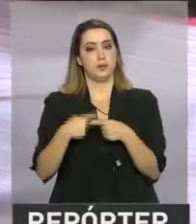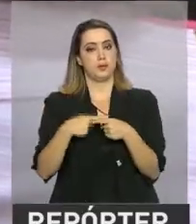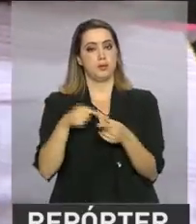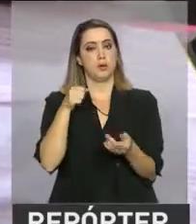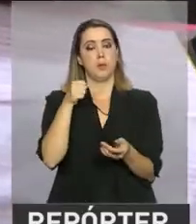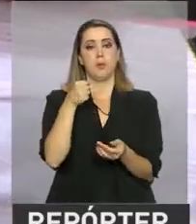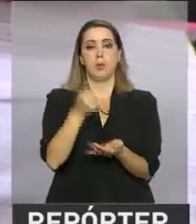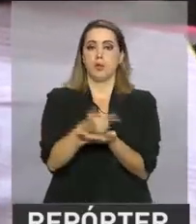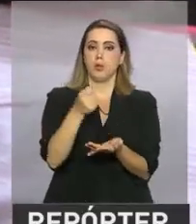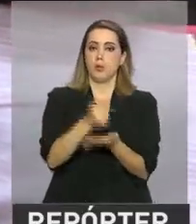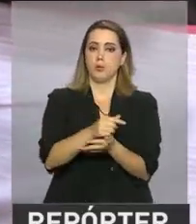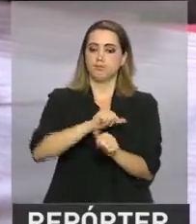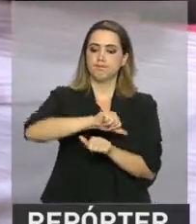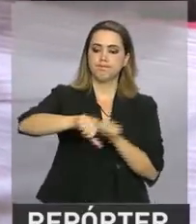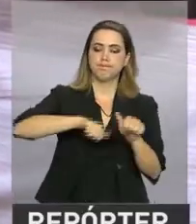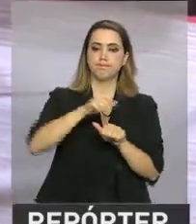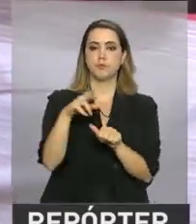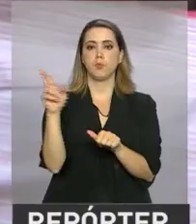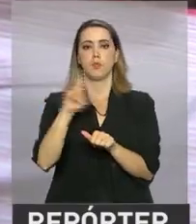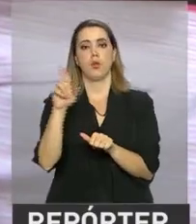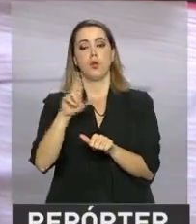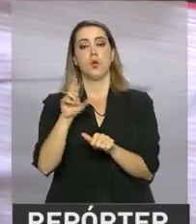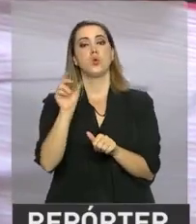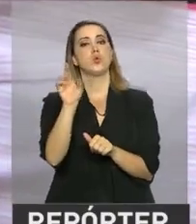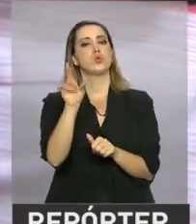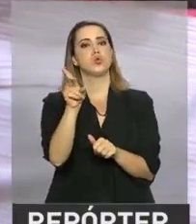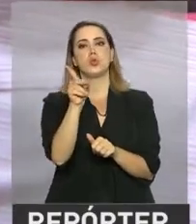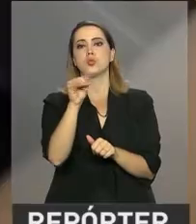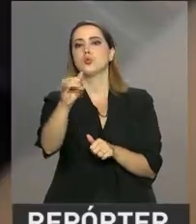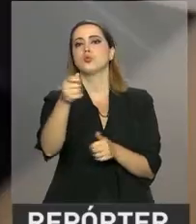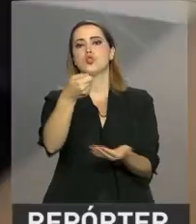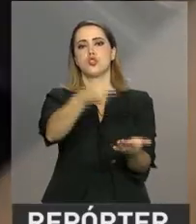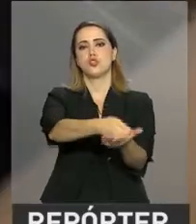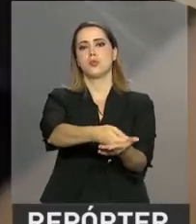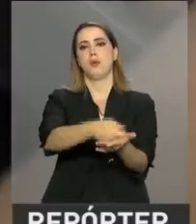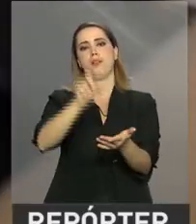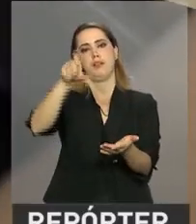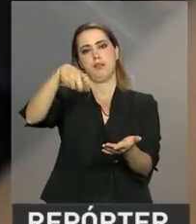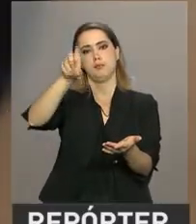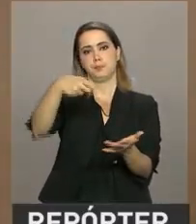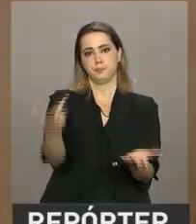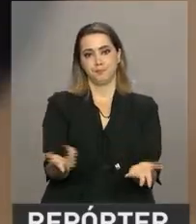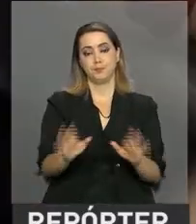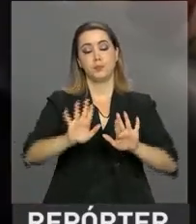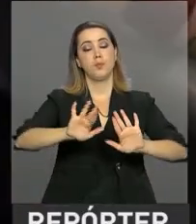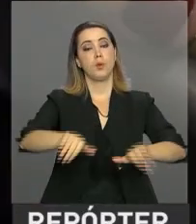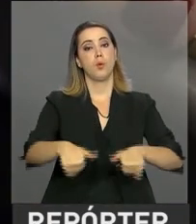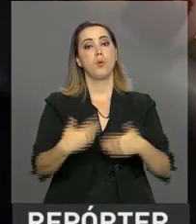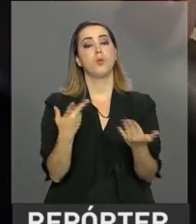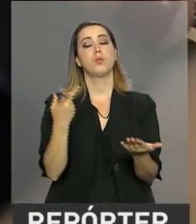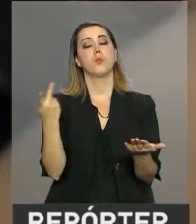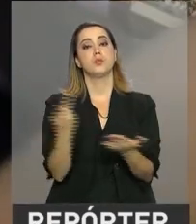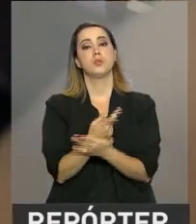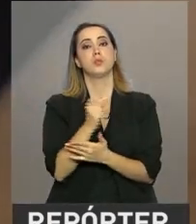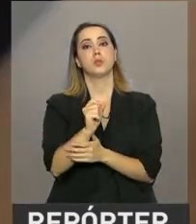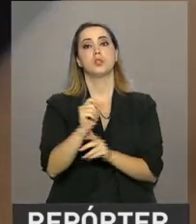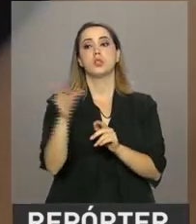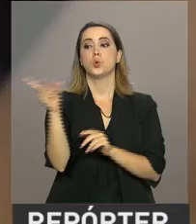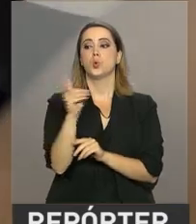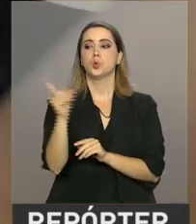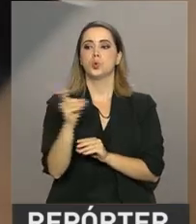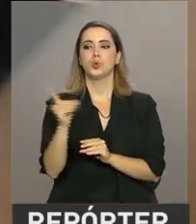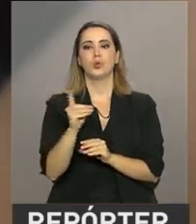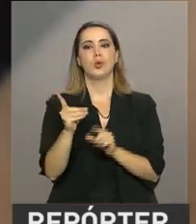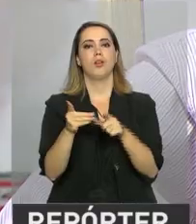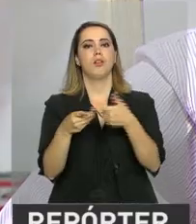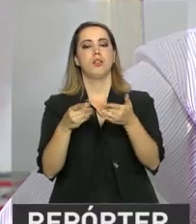são convertidas para o real no fechamento da fatura do cartão. E às vezes, a cotação do dólar pode ter aumentado em relação à